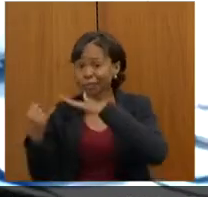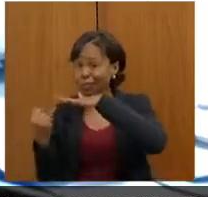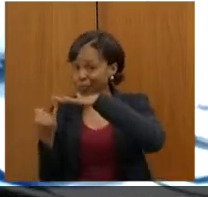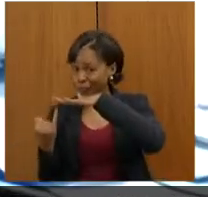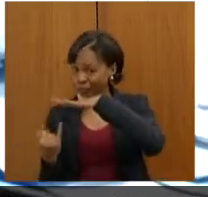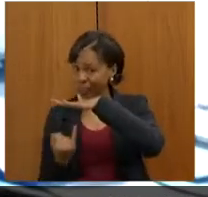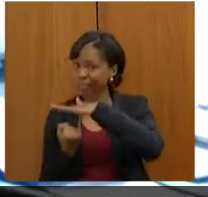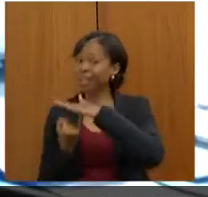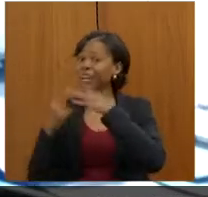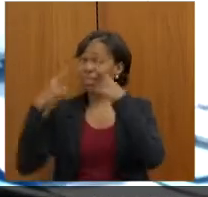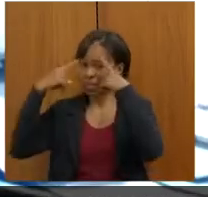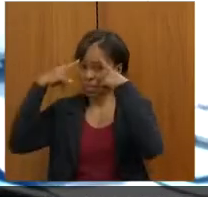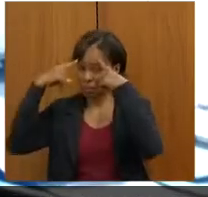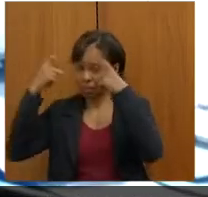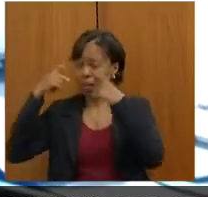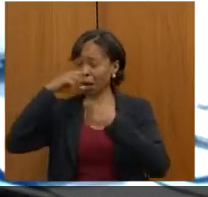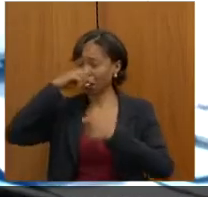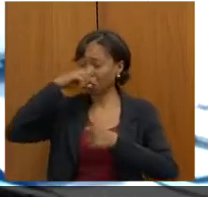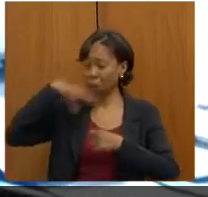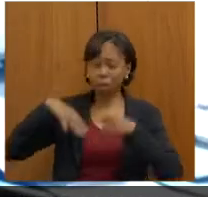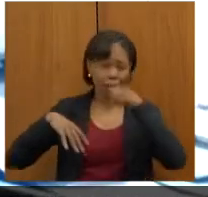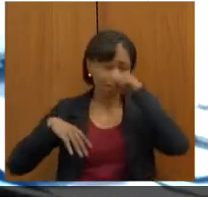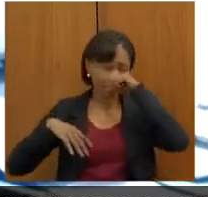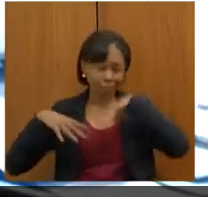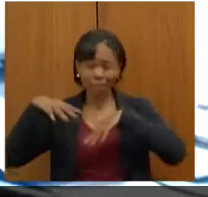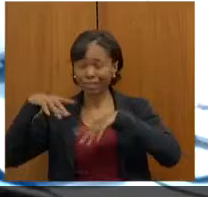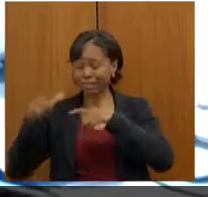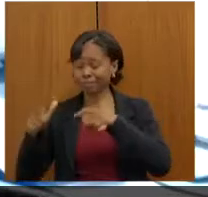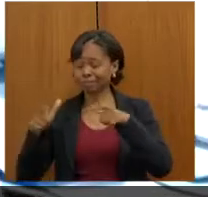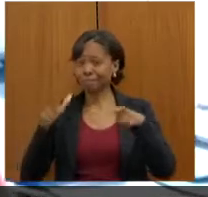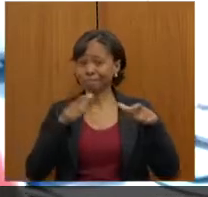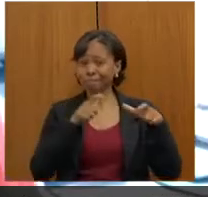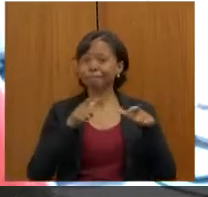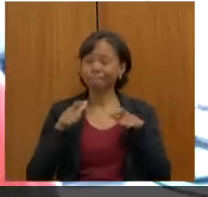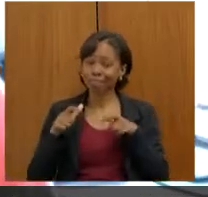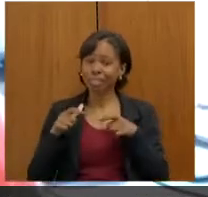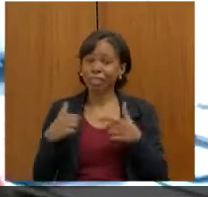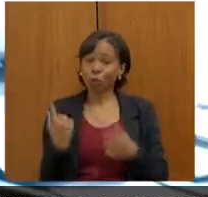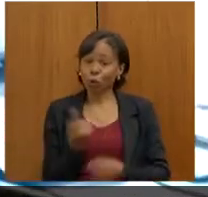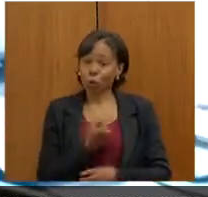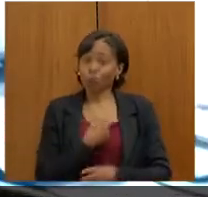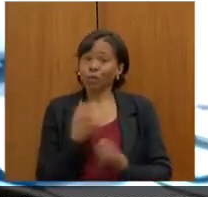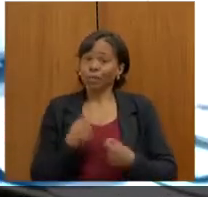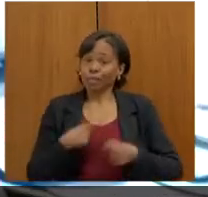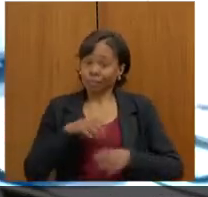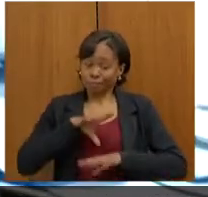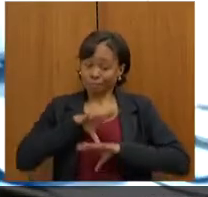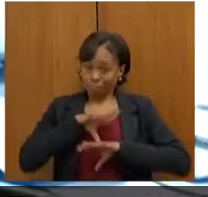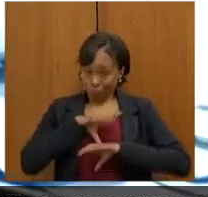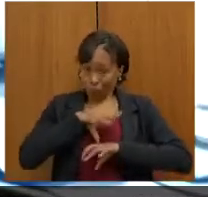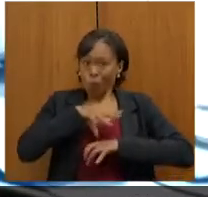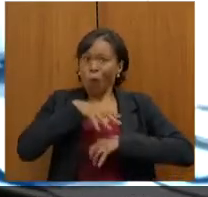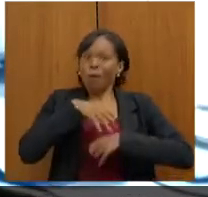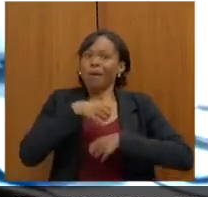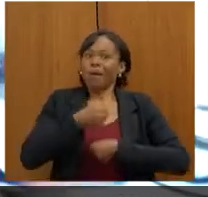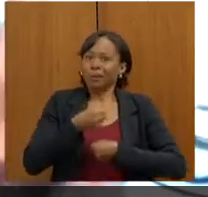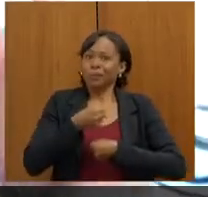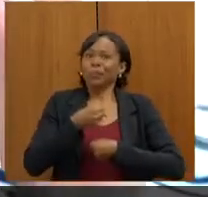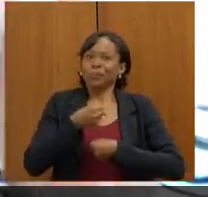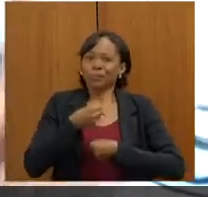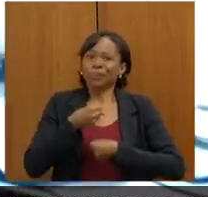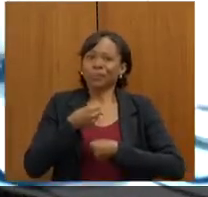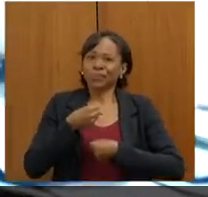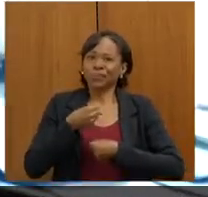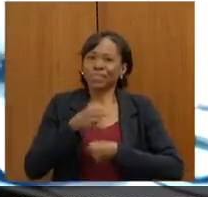contra a gente precisa ter fôlego mesmo né Eu acho que e coragem né daqui atrasado